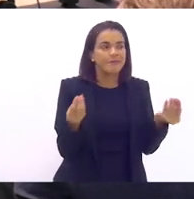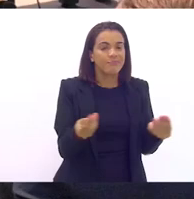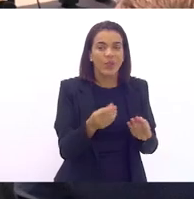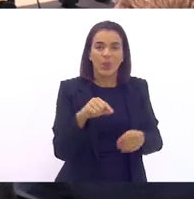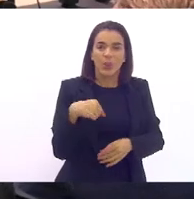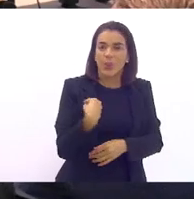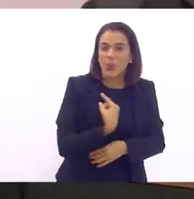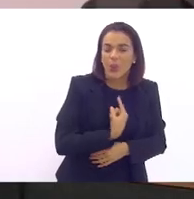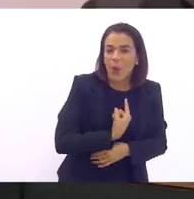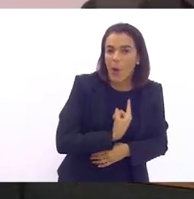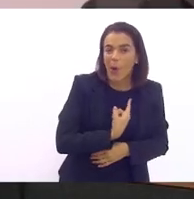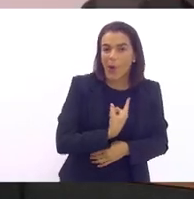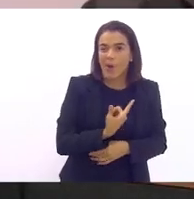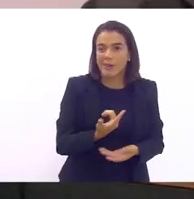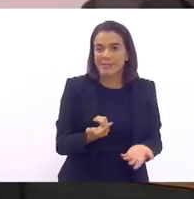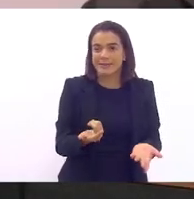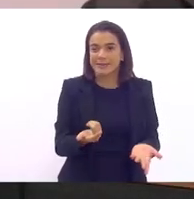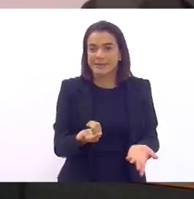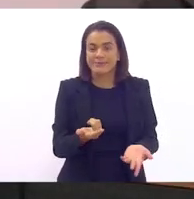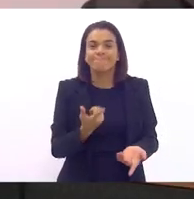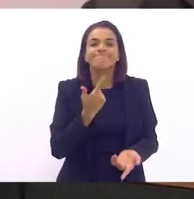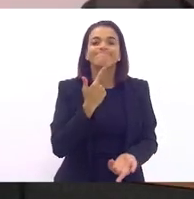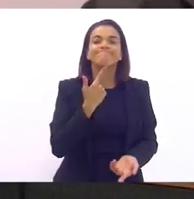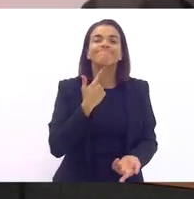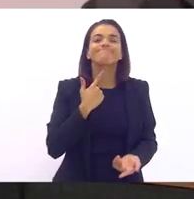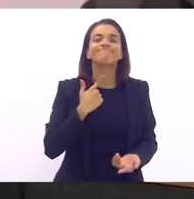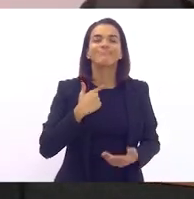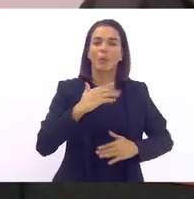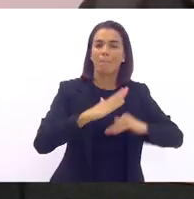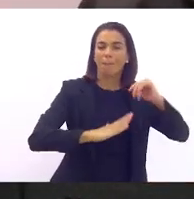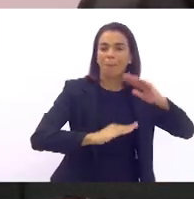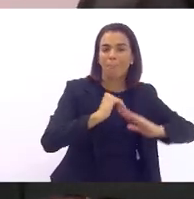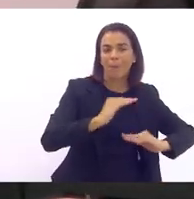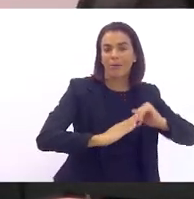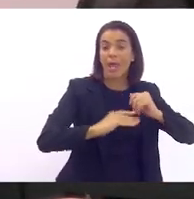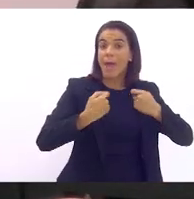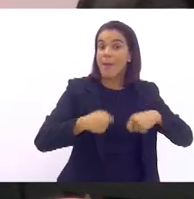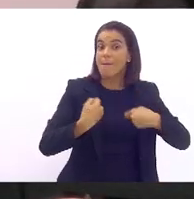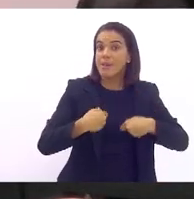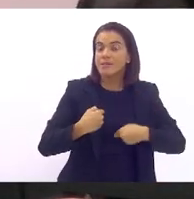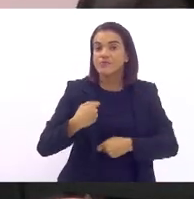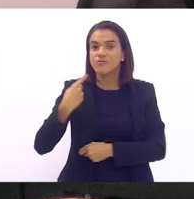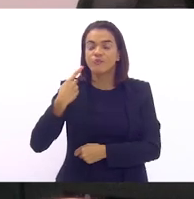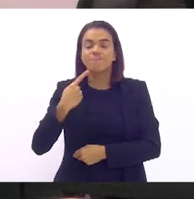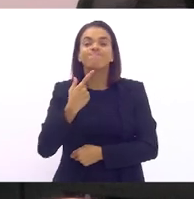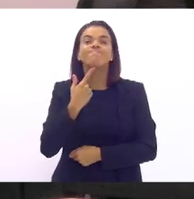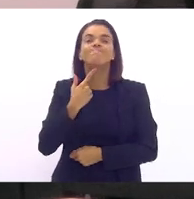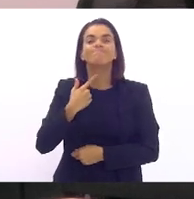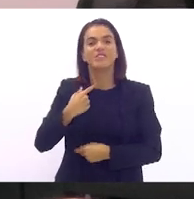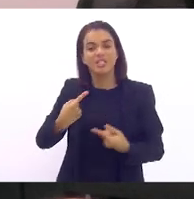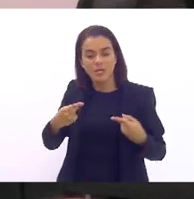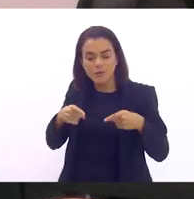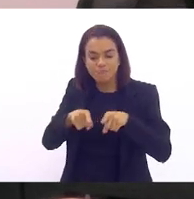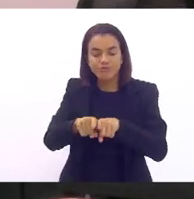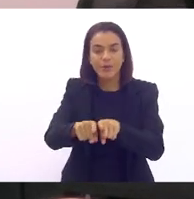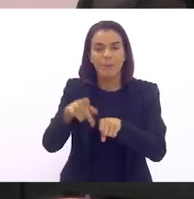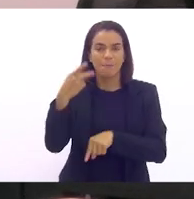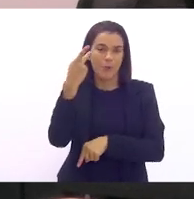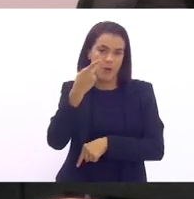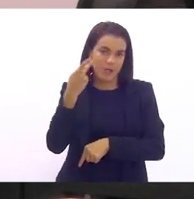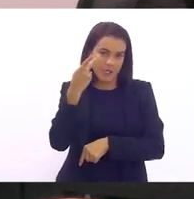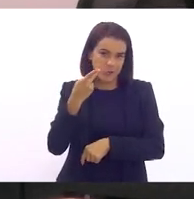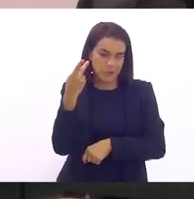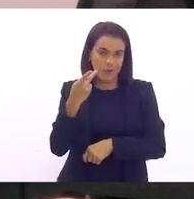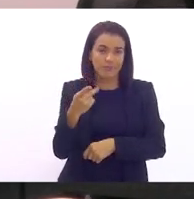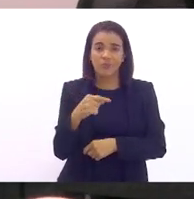nós termos uma vontade técnica é preciso de vontade política para fazer